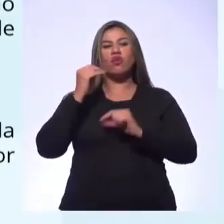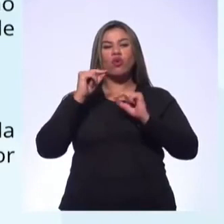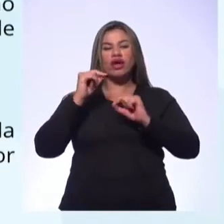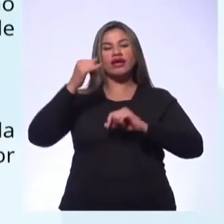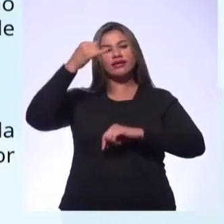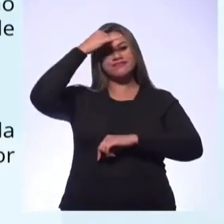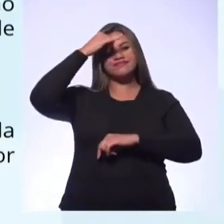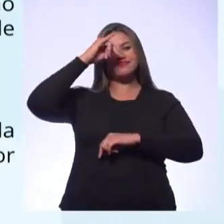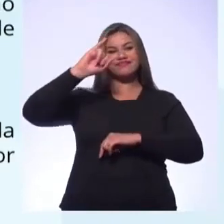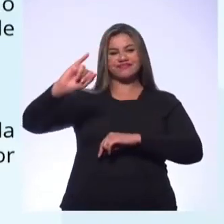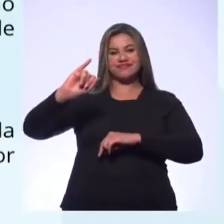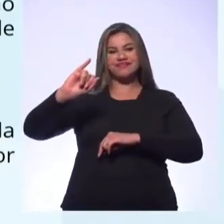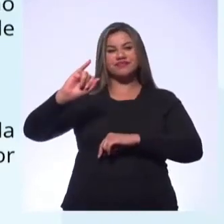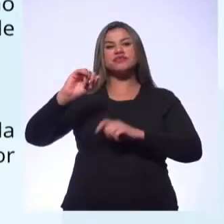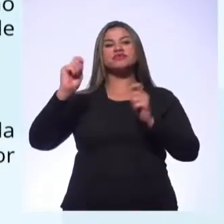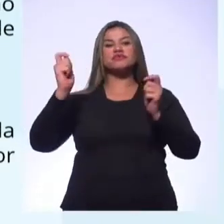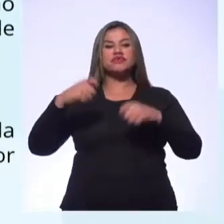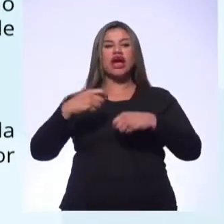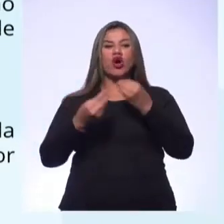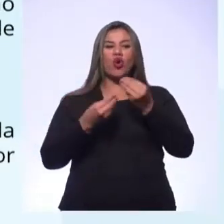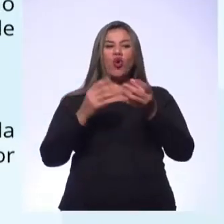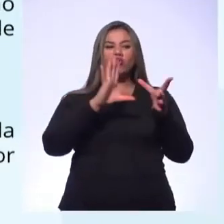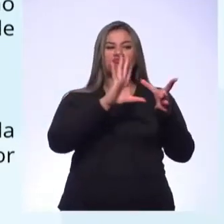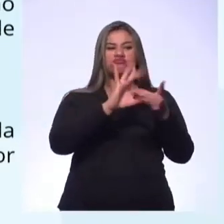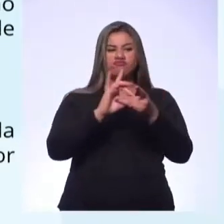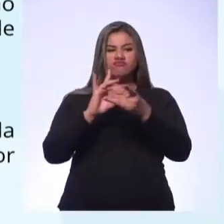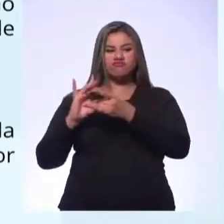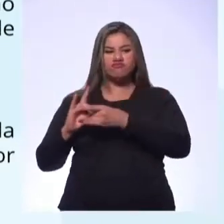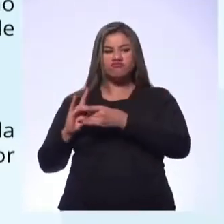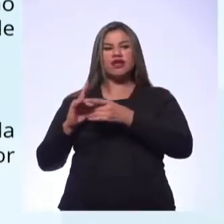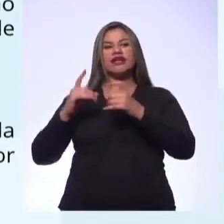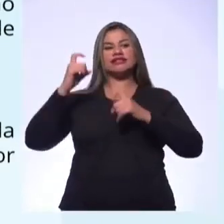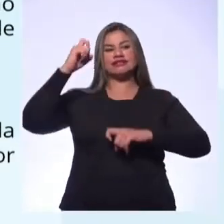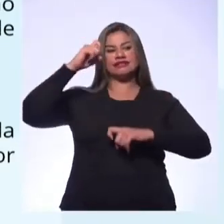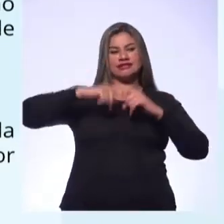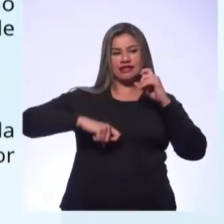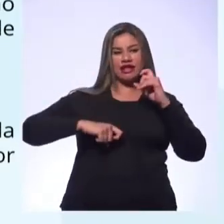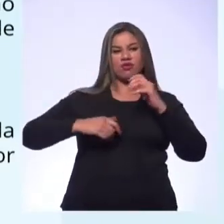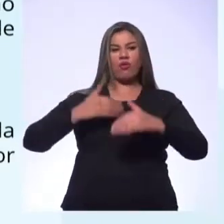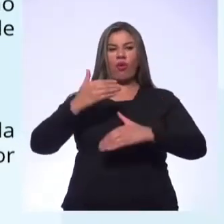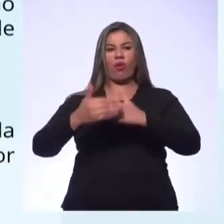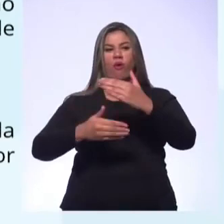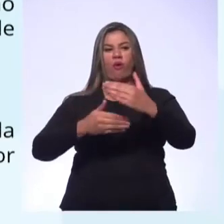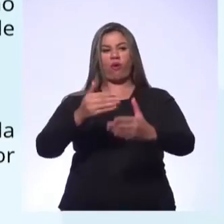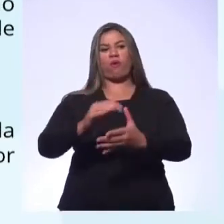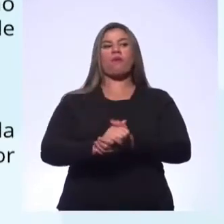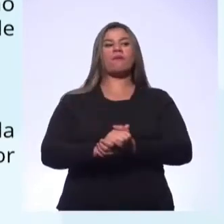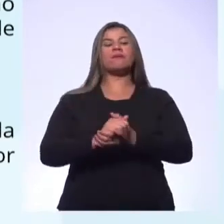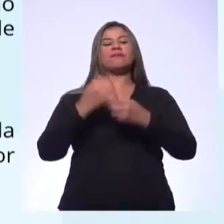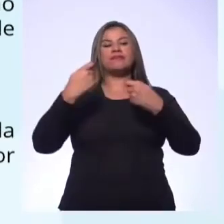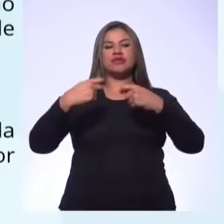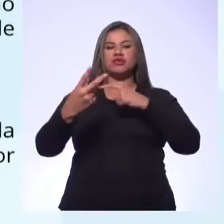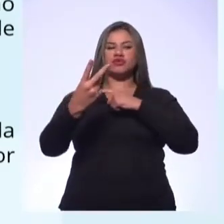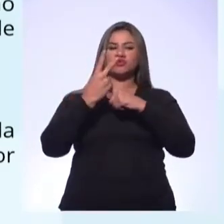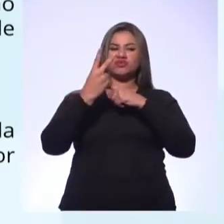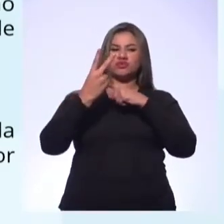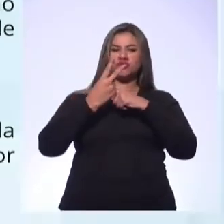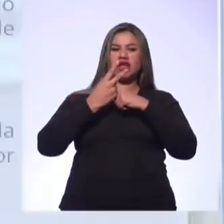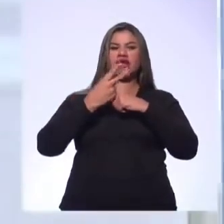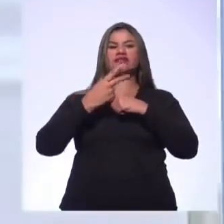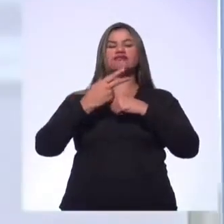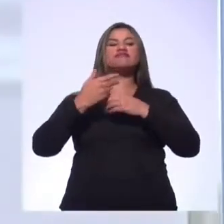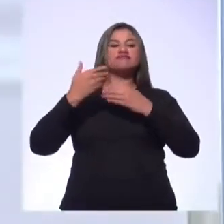saúde sexual e reprodutiva, para identificar e propor atitudes de autocuidado e respeito a si e